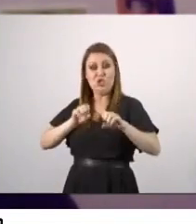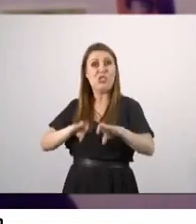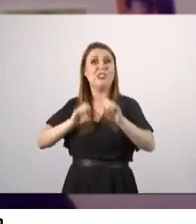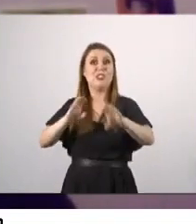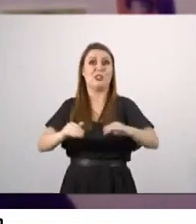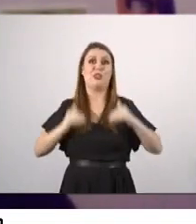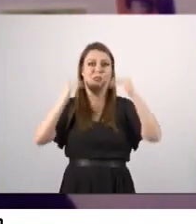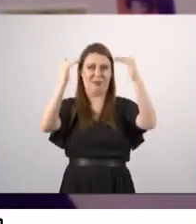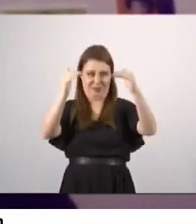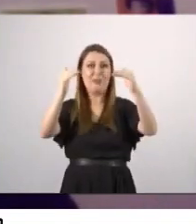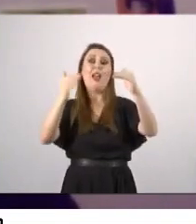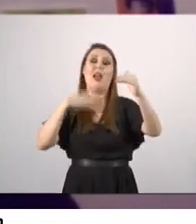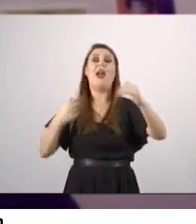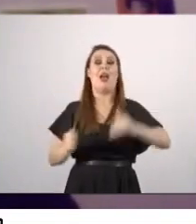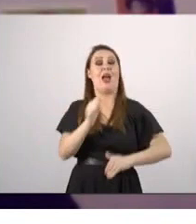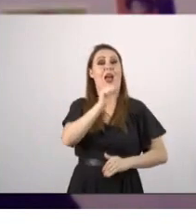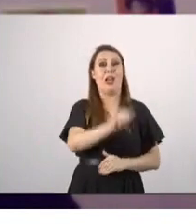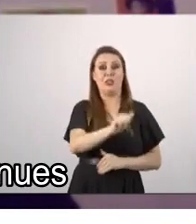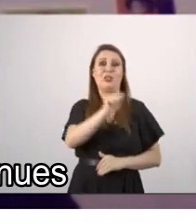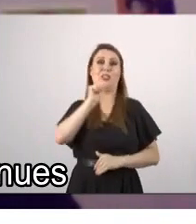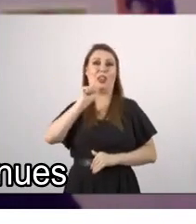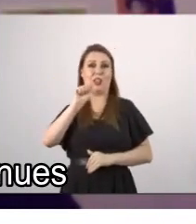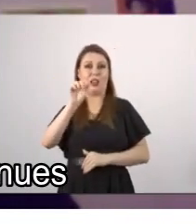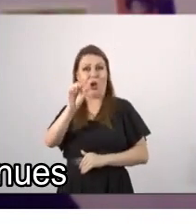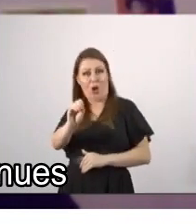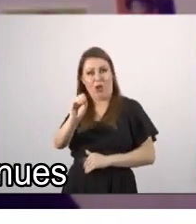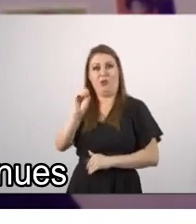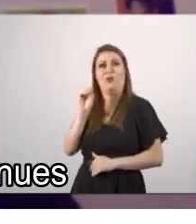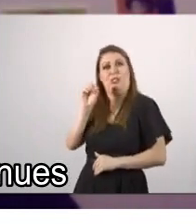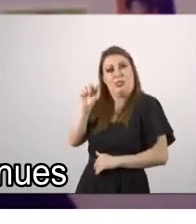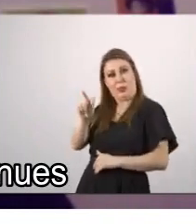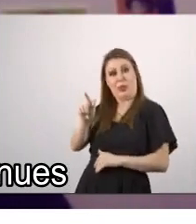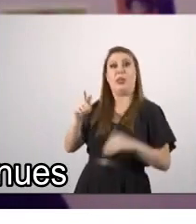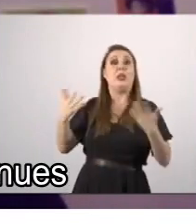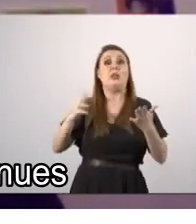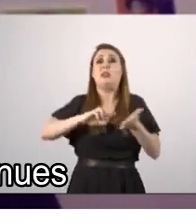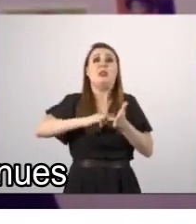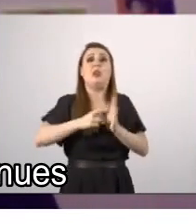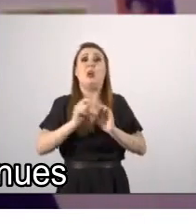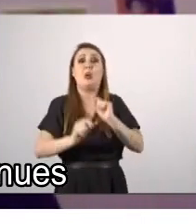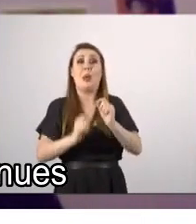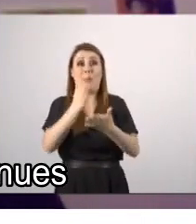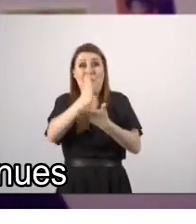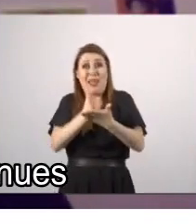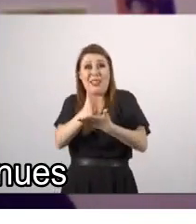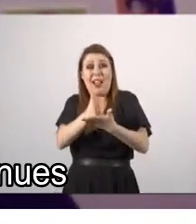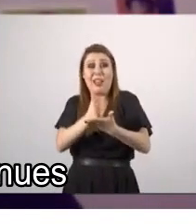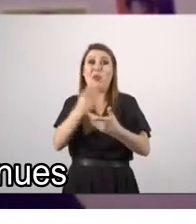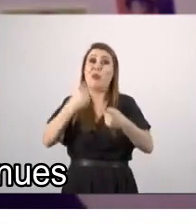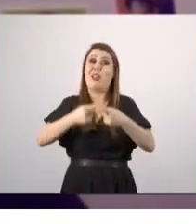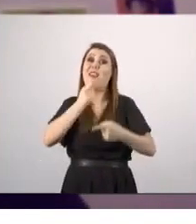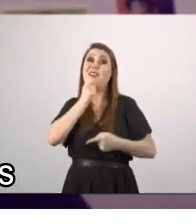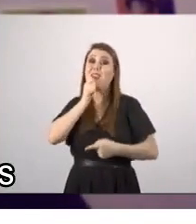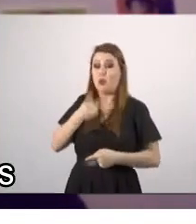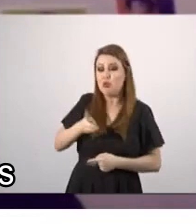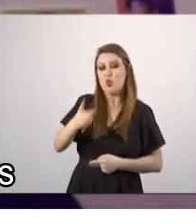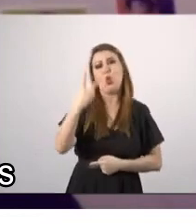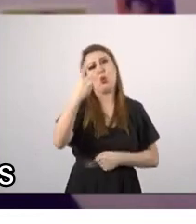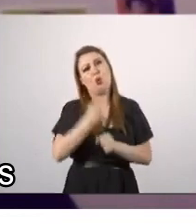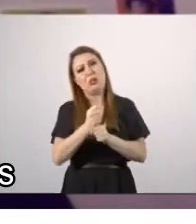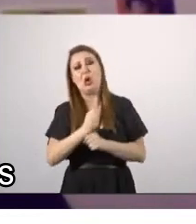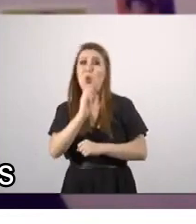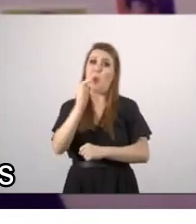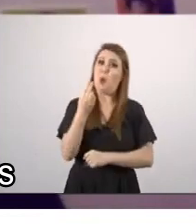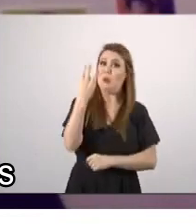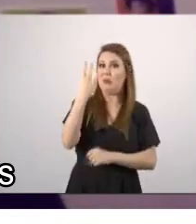o Associated of Science Degree, mas parcial porque a jornada continua por mais 2 ou 3 anos. Esse também